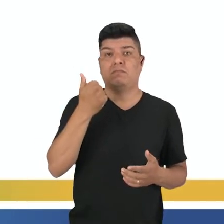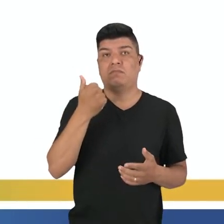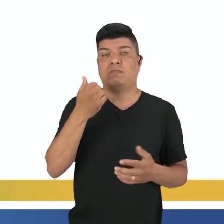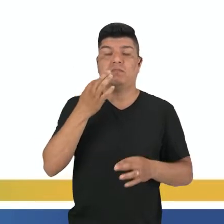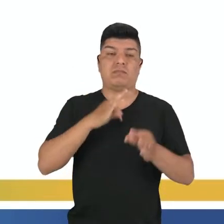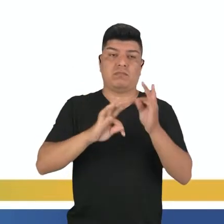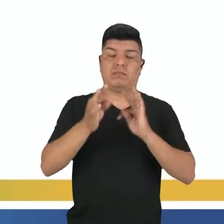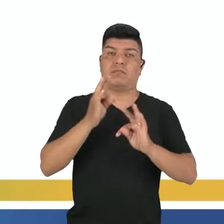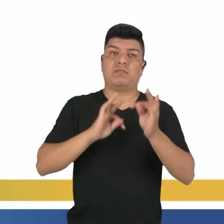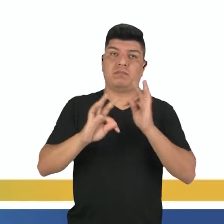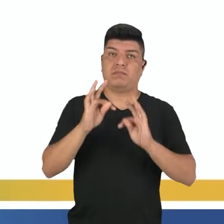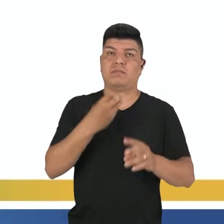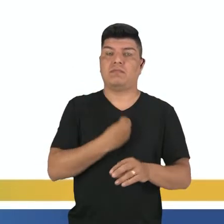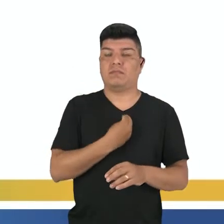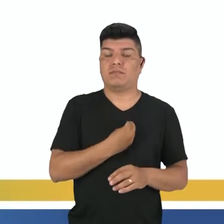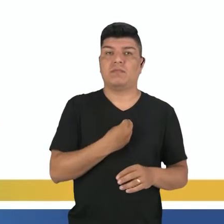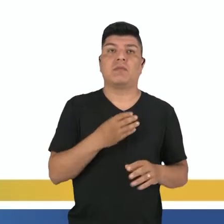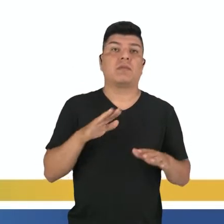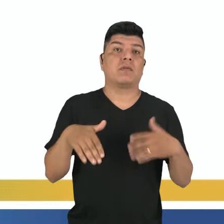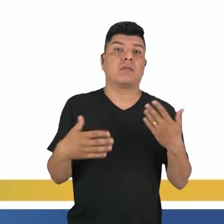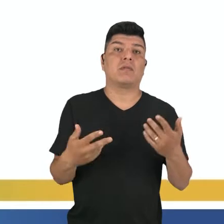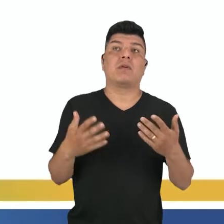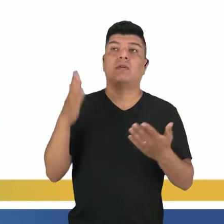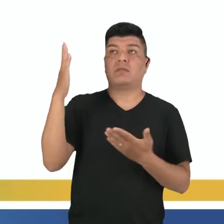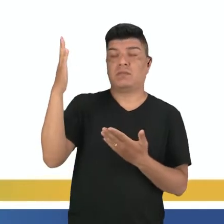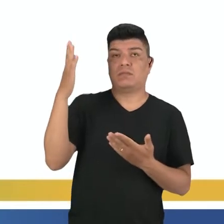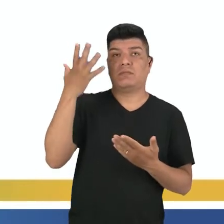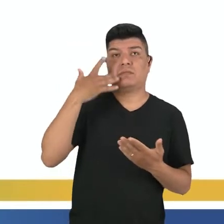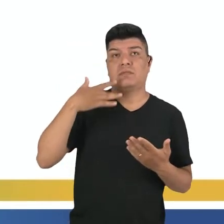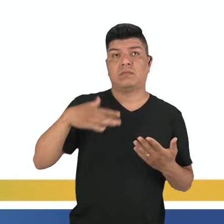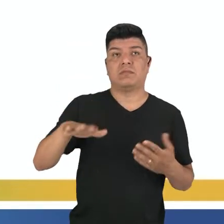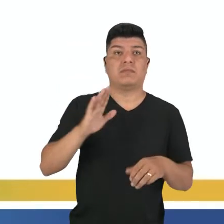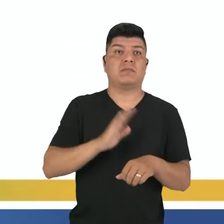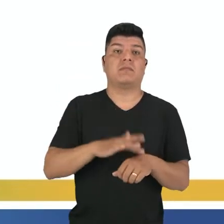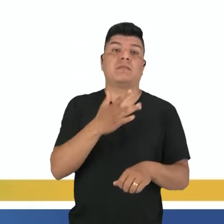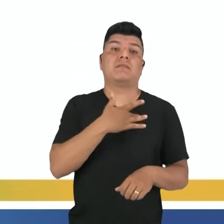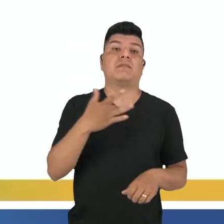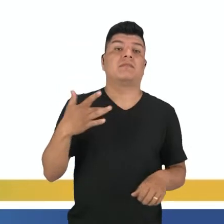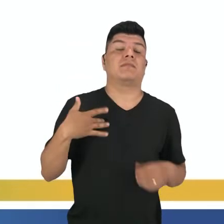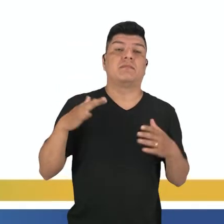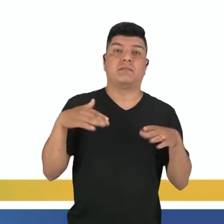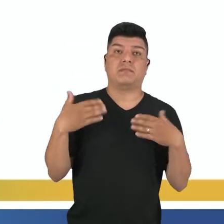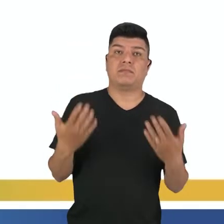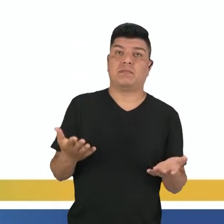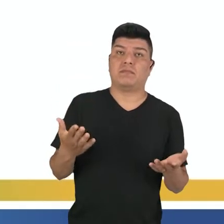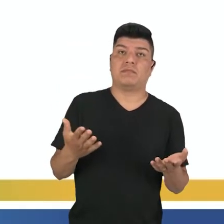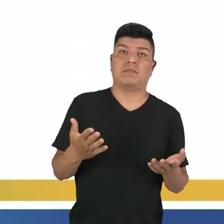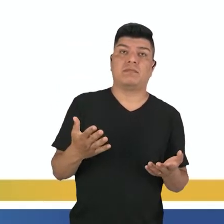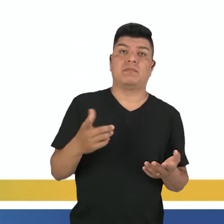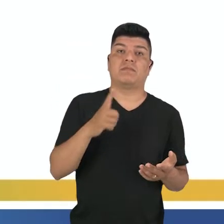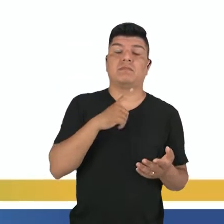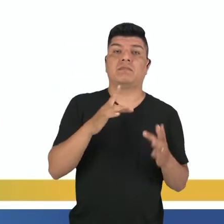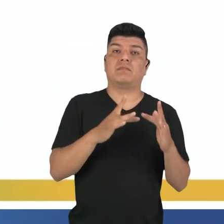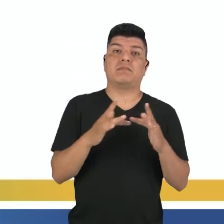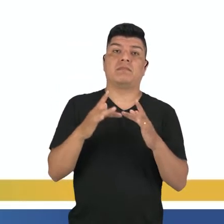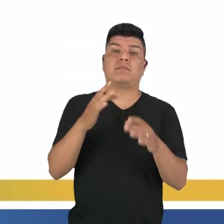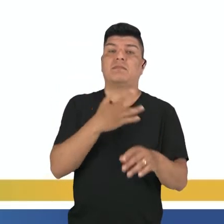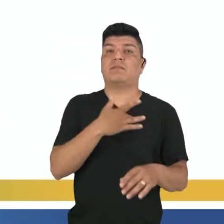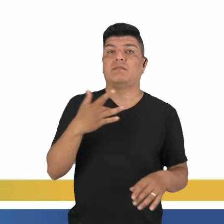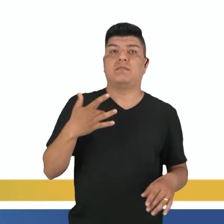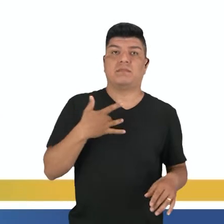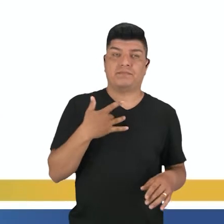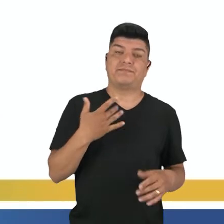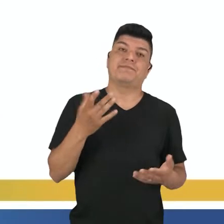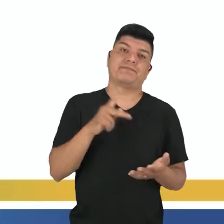à tecnologia. Então, qual dessas crianças seria a mais saudável? Qual dessas crianças teria mais acesso à saúde?